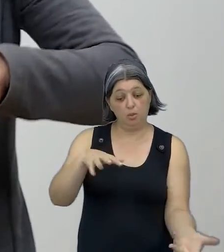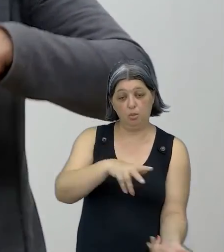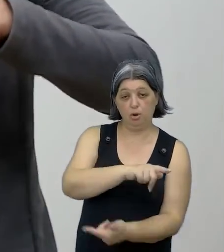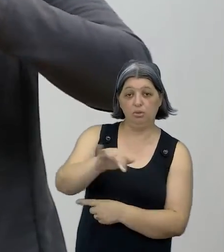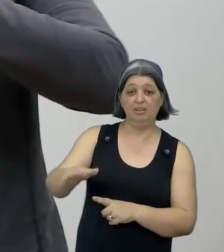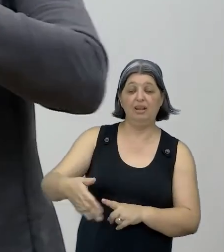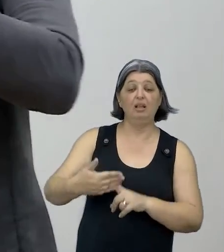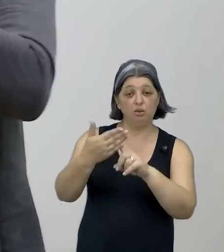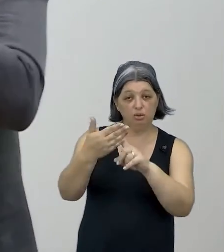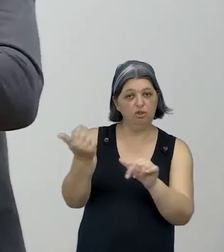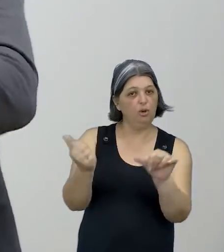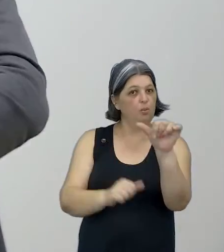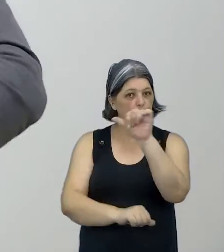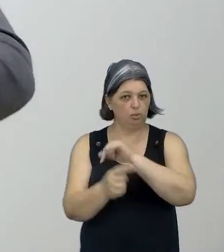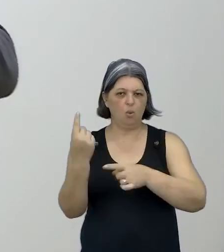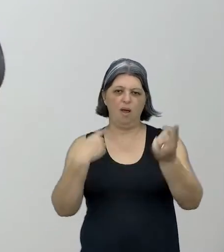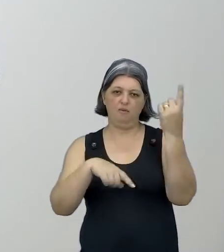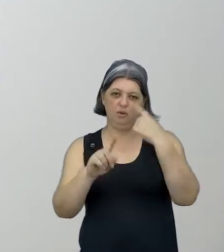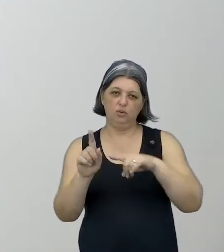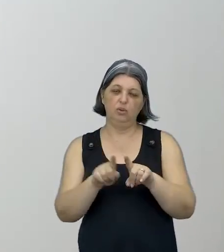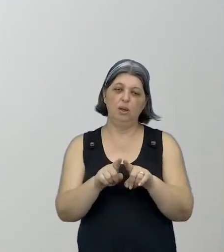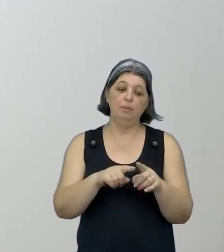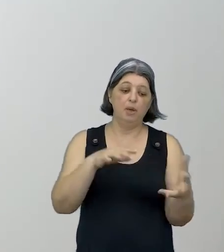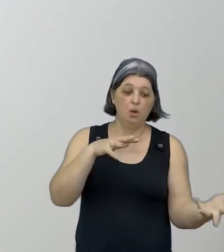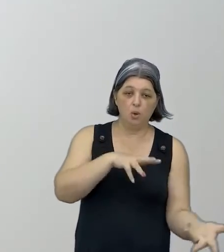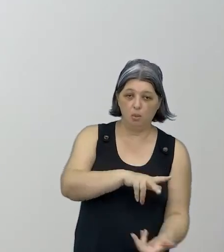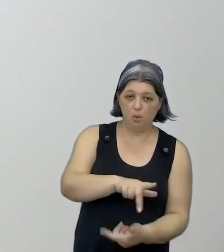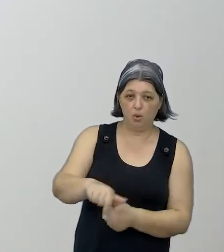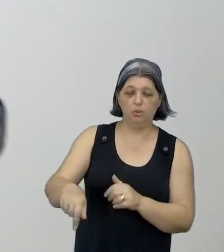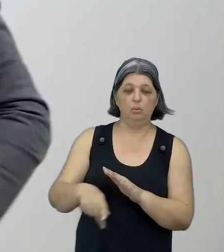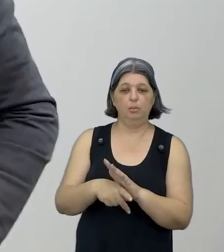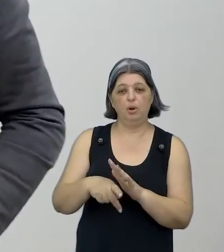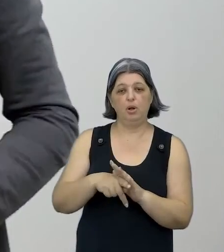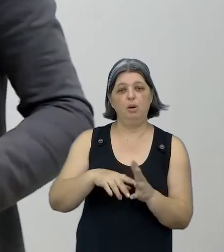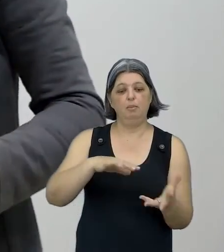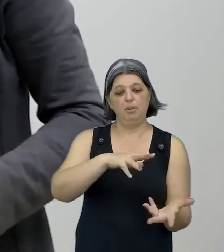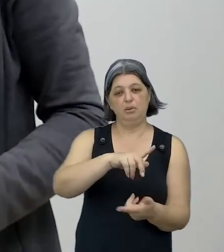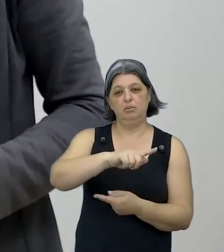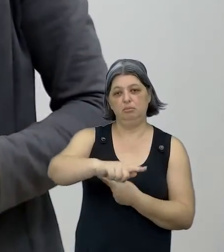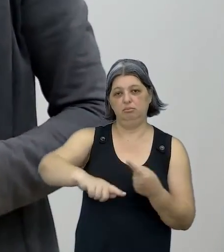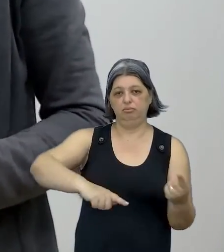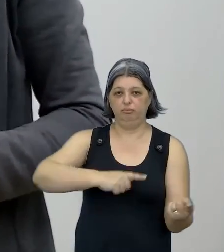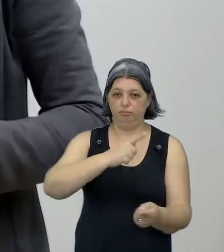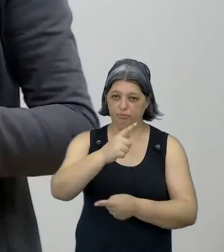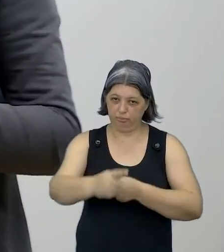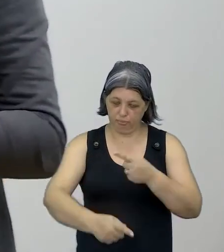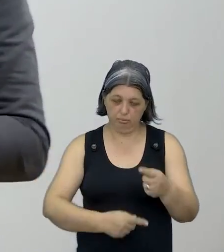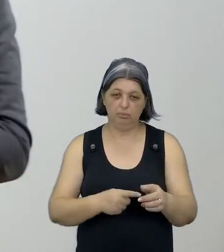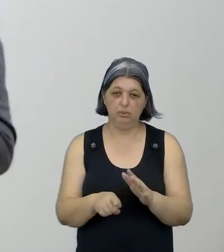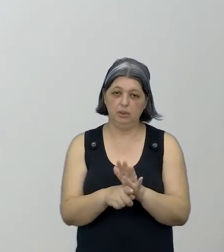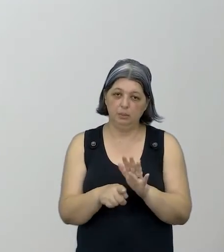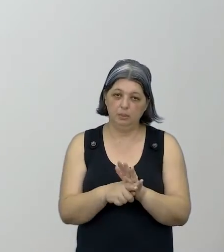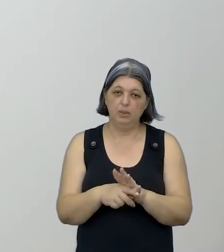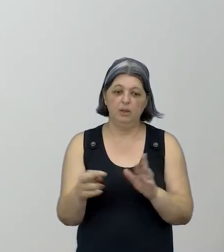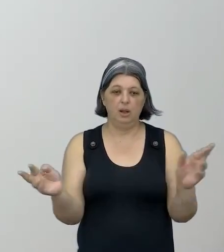a tecnologia mudou, o mundo se globalizou ainda mais, né? As relações de